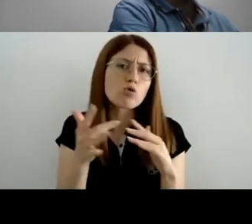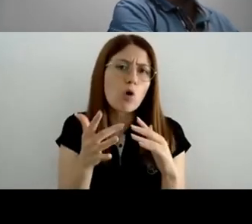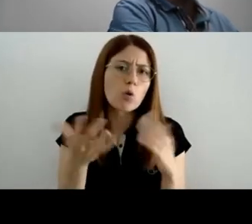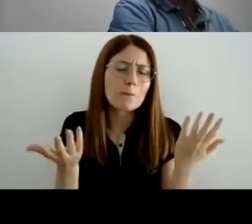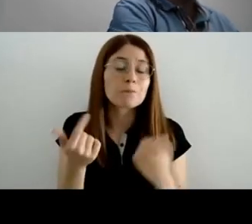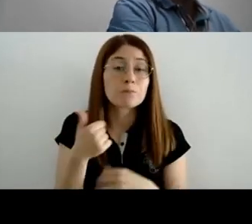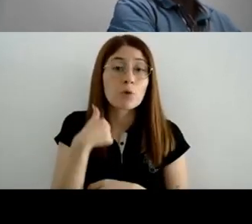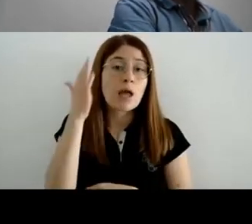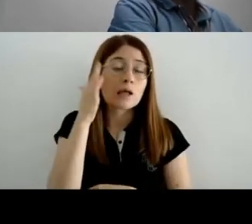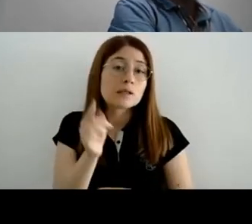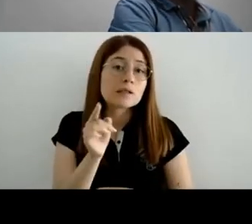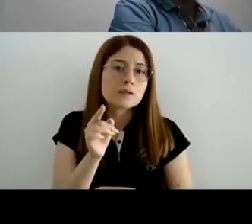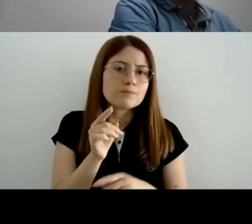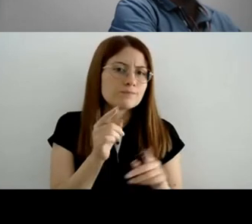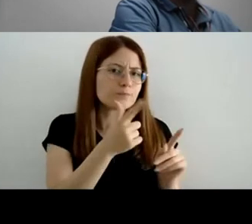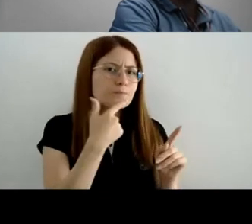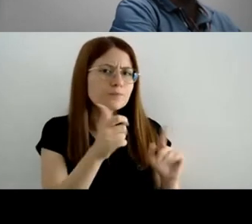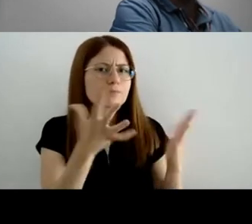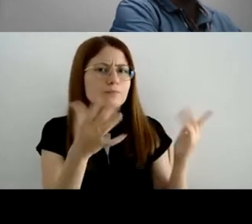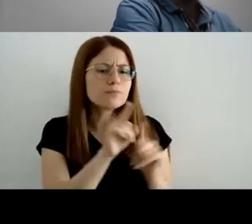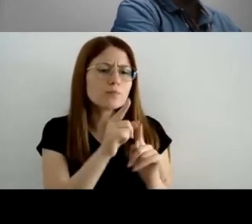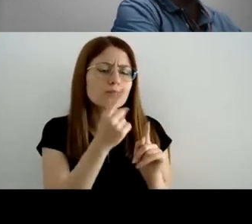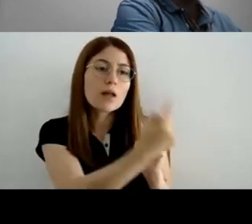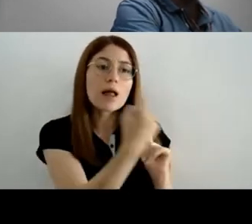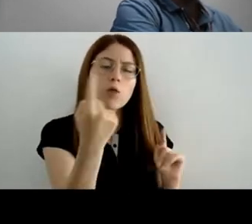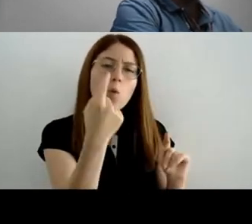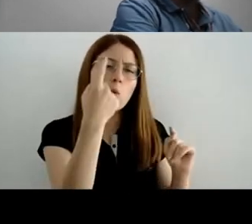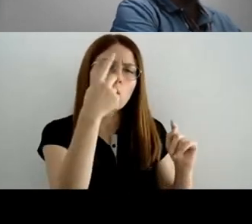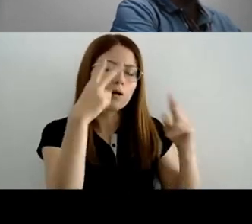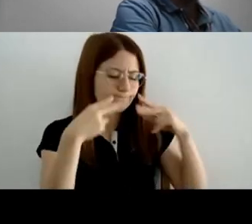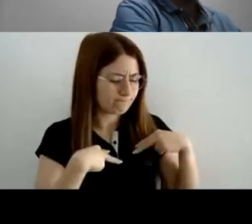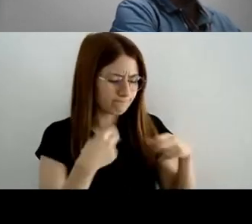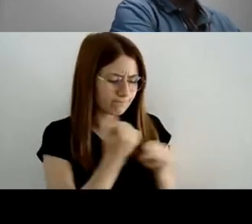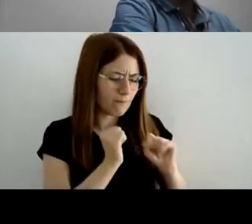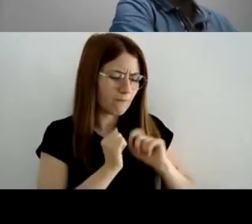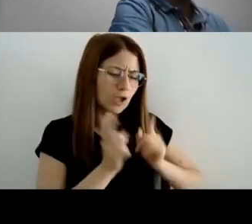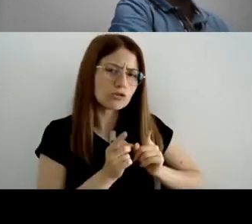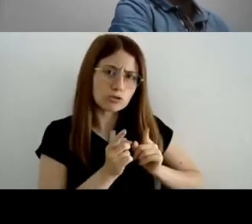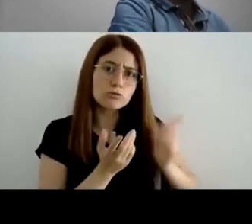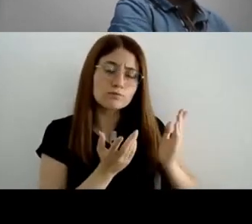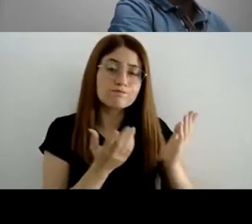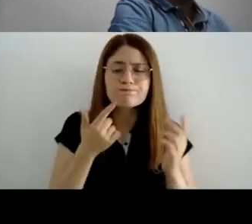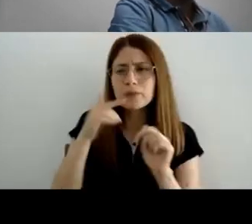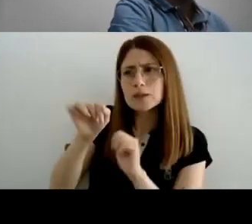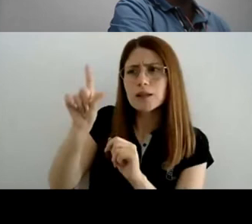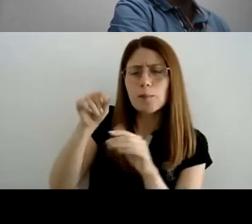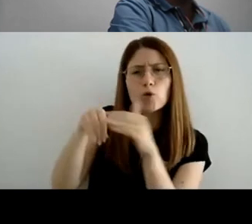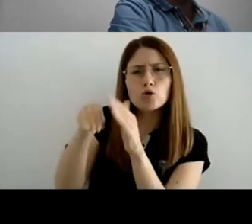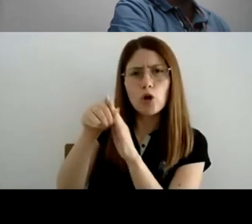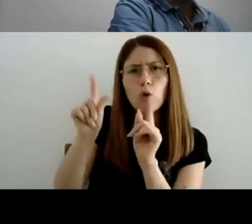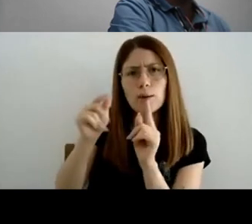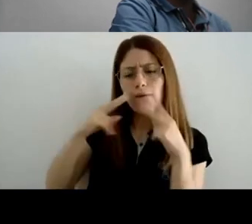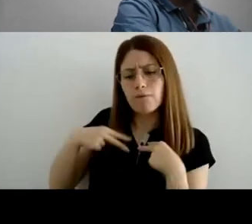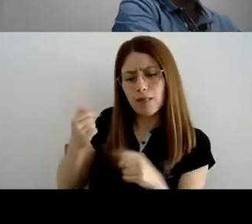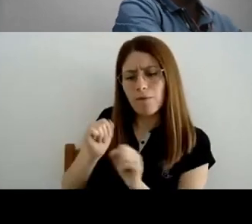claramente... Ou seja, a consciencialização do papel de cada um. Sim, e os jogadores saberem claramente o que é que têm que fazer, qual é que é o papel de cada um